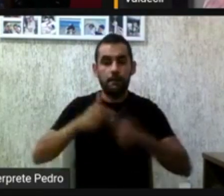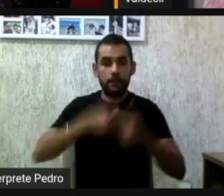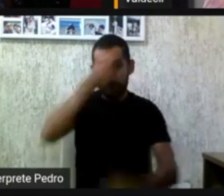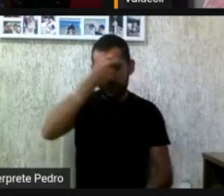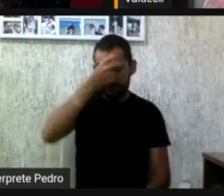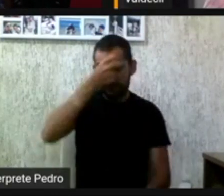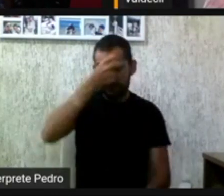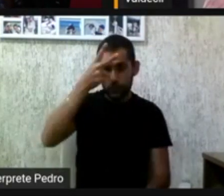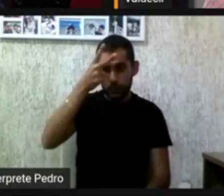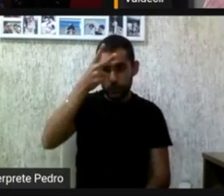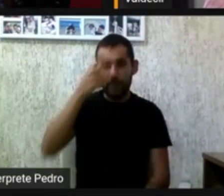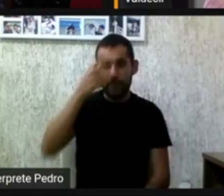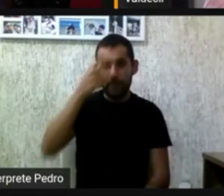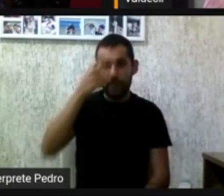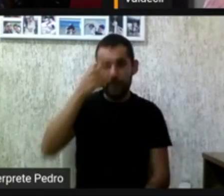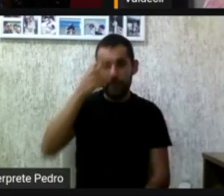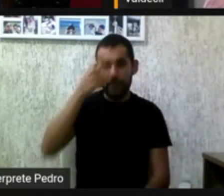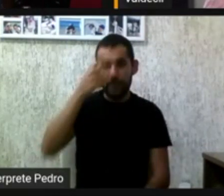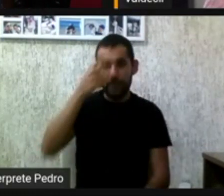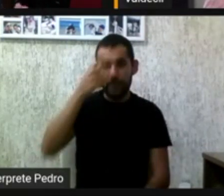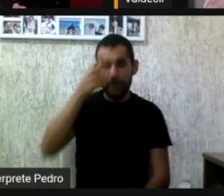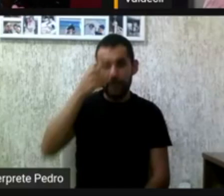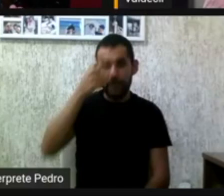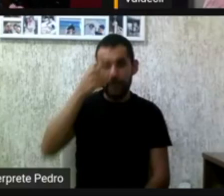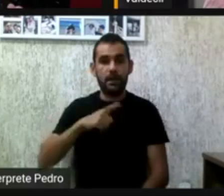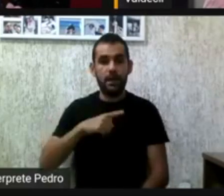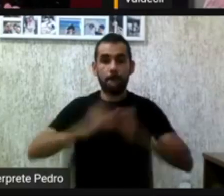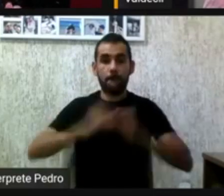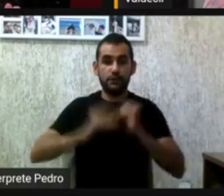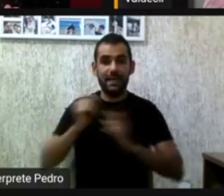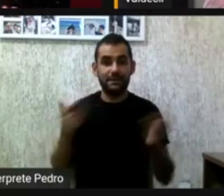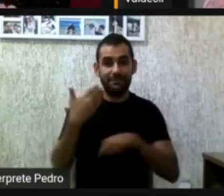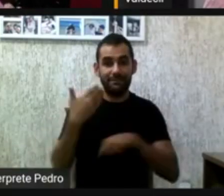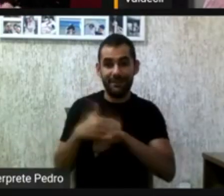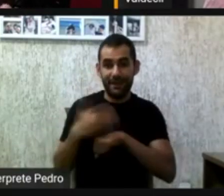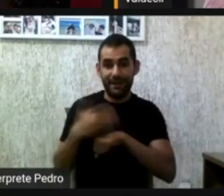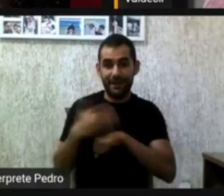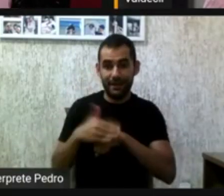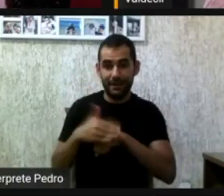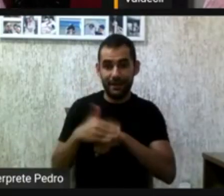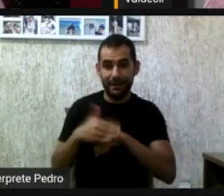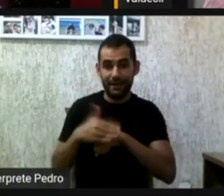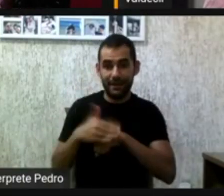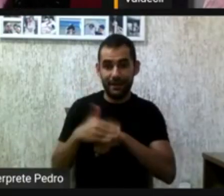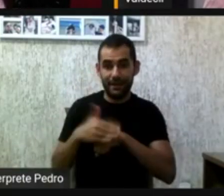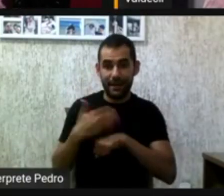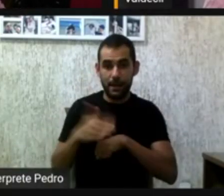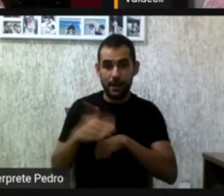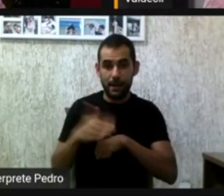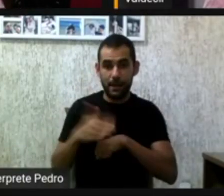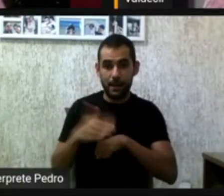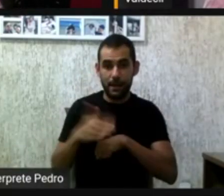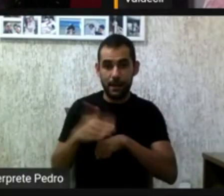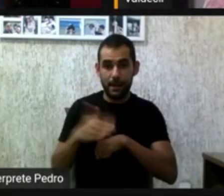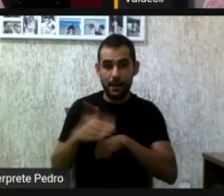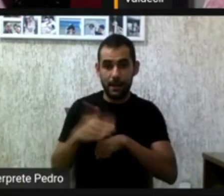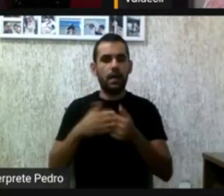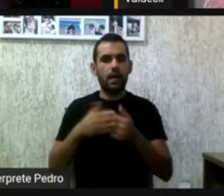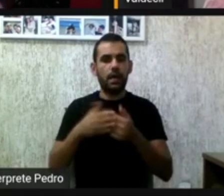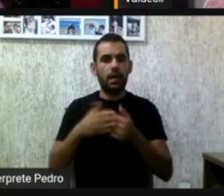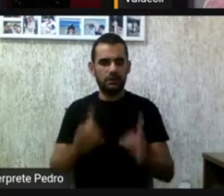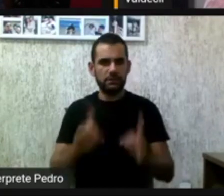receber e orientar pessoas com qualquer tipo de necessidade especial, que seria uma, e também a